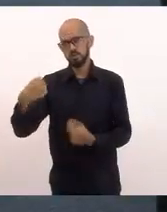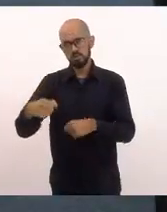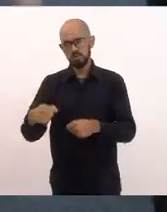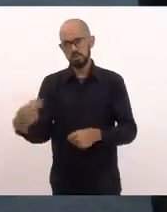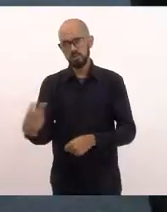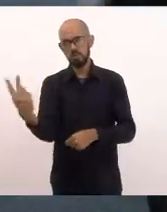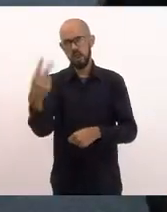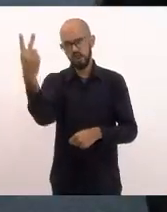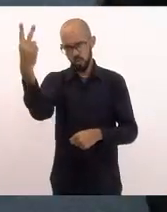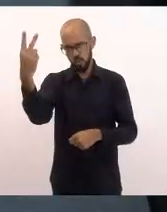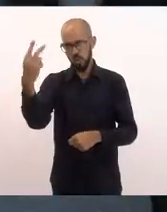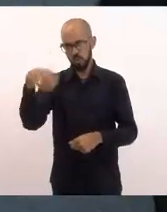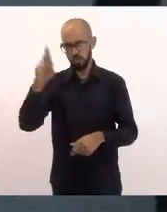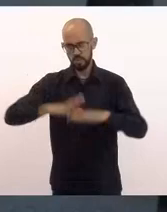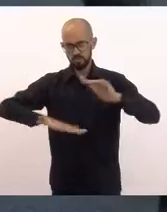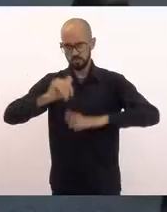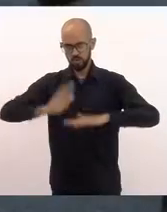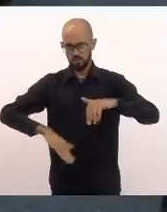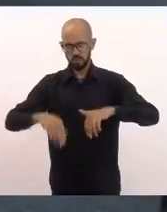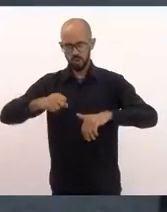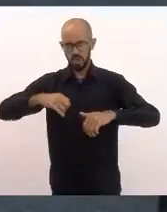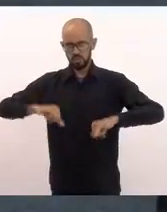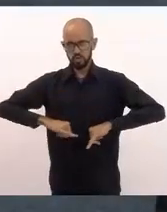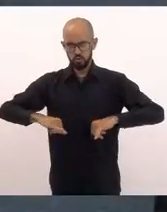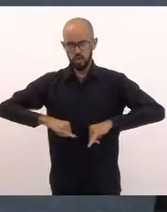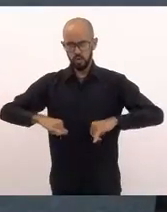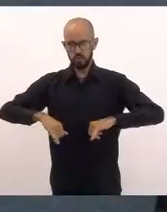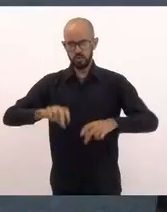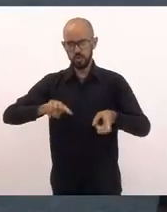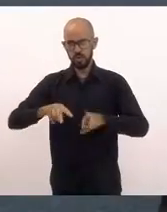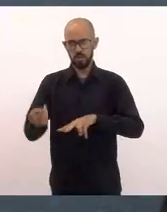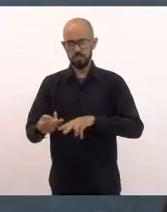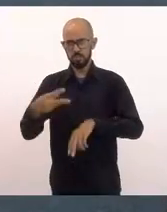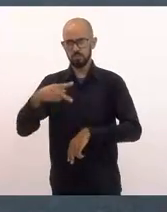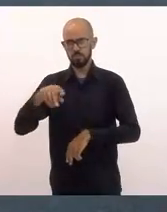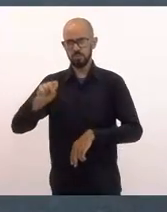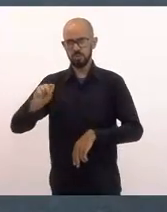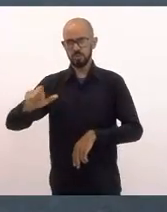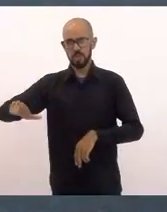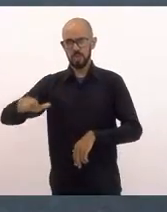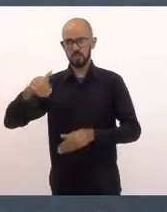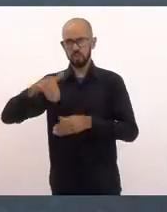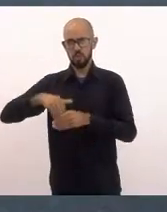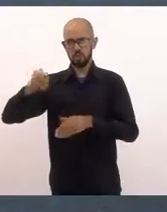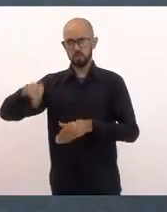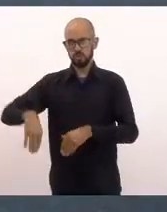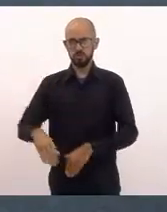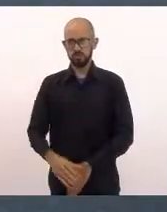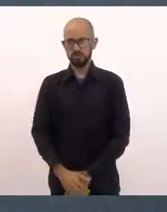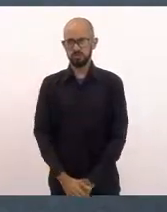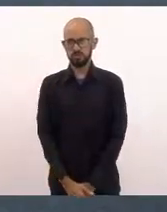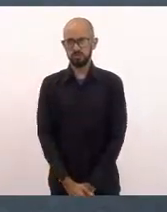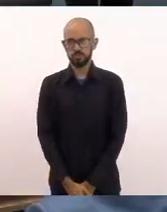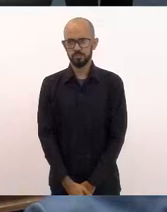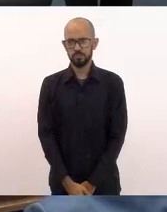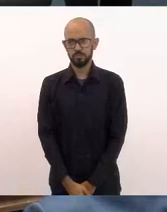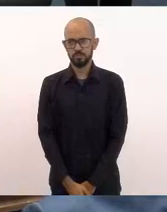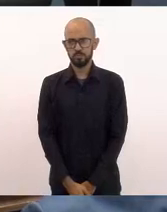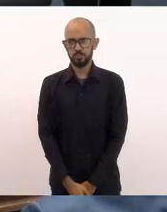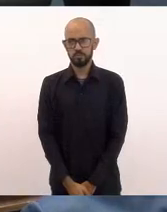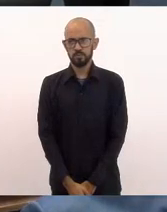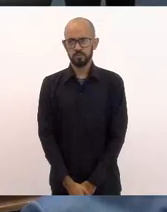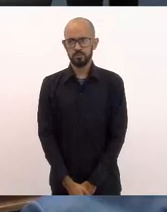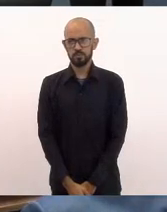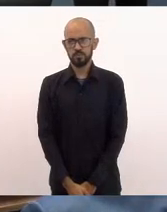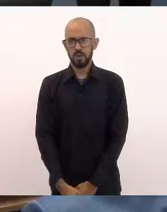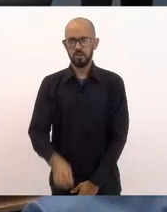esses guerreiros que sofrem tanto. E caminhando pelo PSL, eu voto sim, presidente. Deputado Valdeir Carneiro.